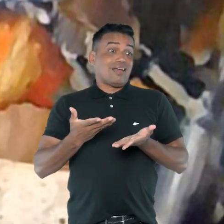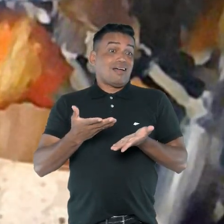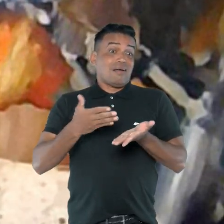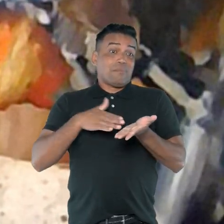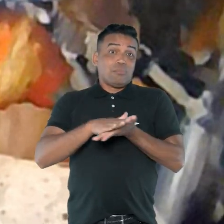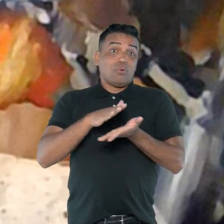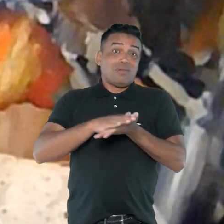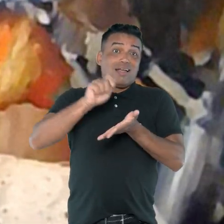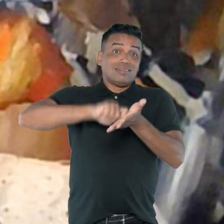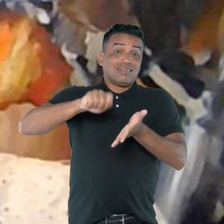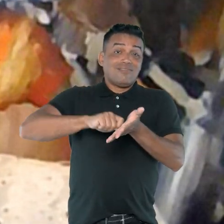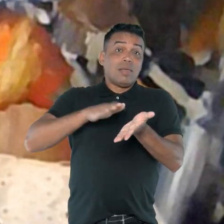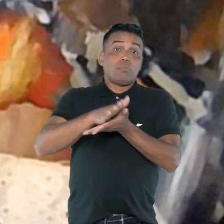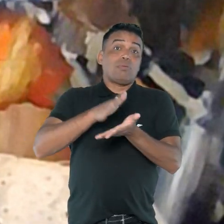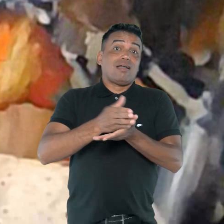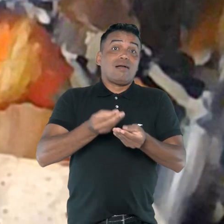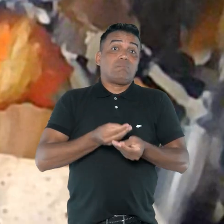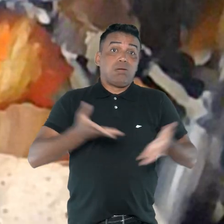lança o livro.